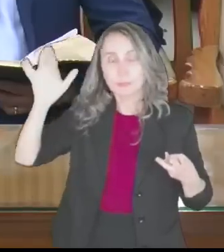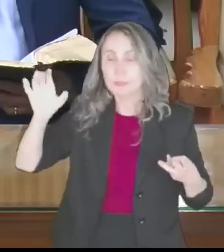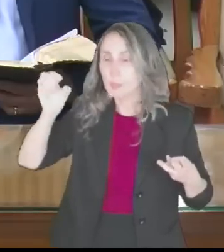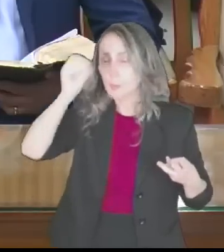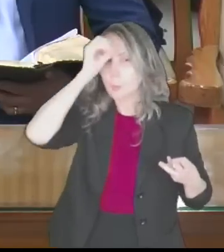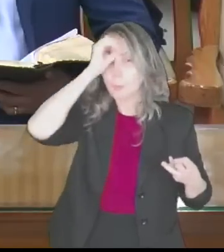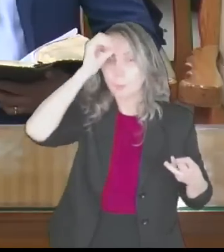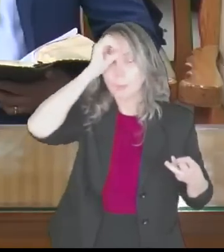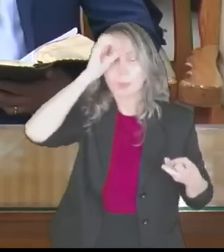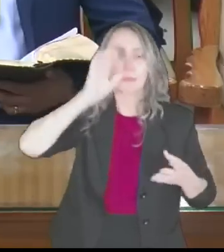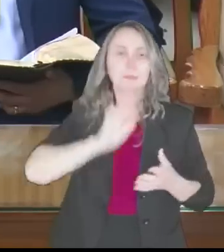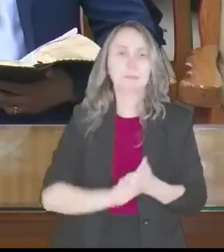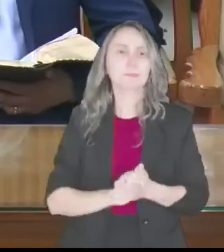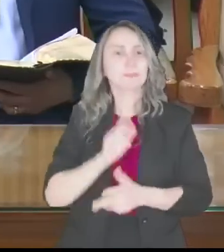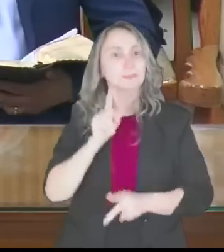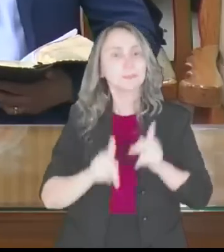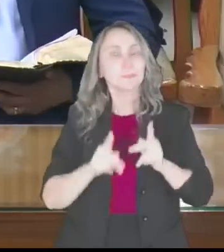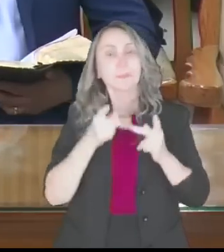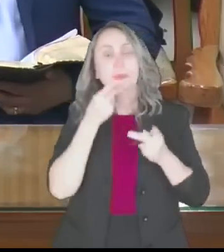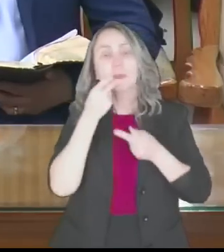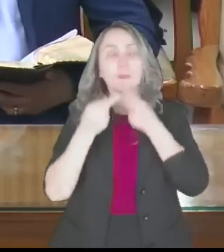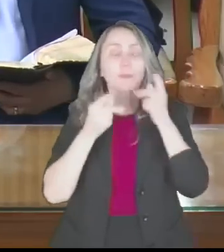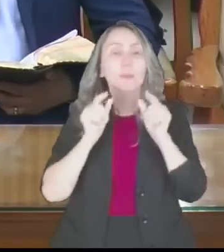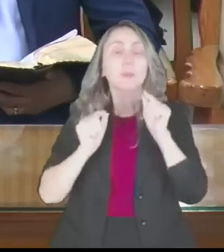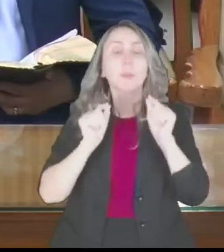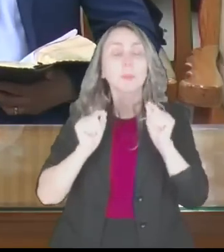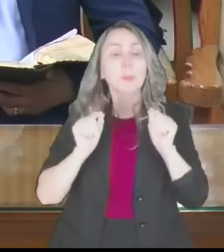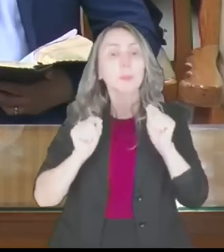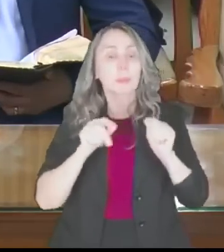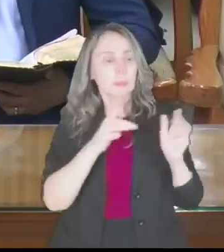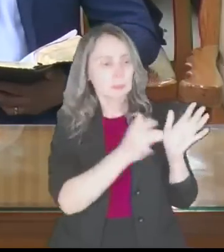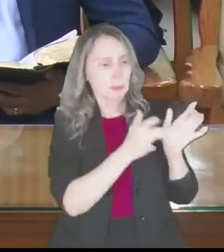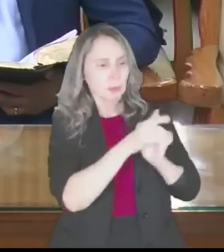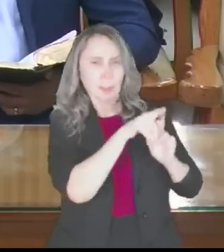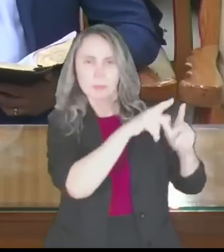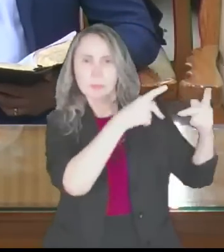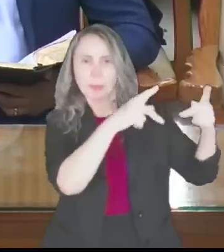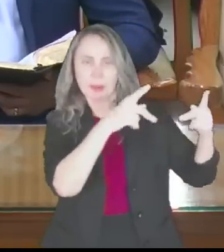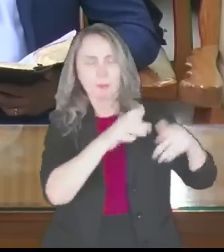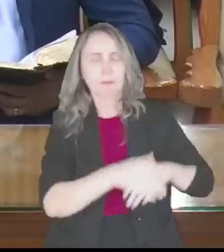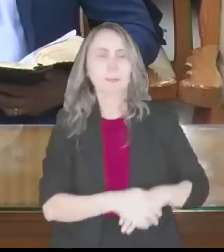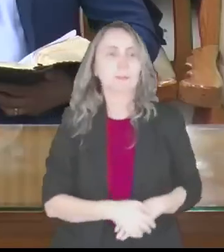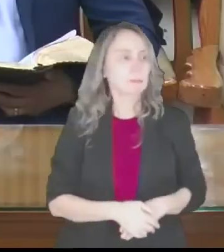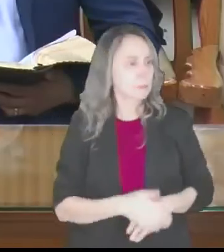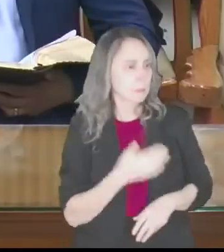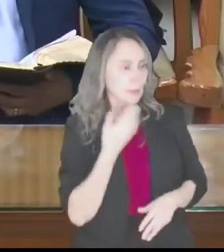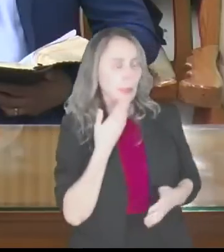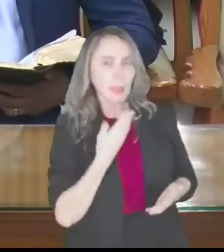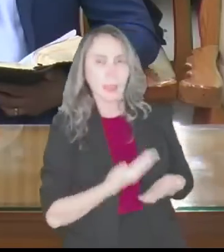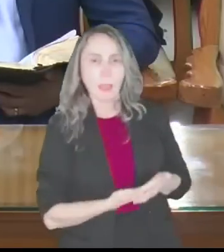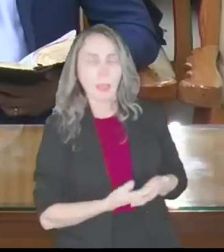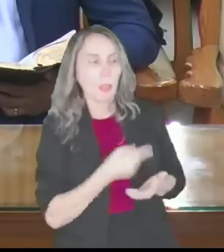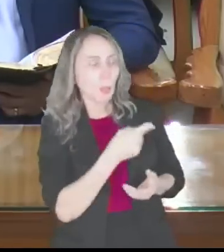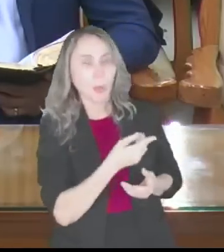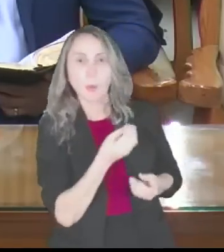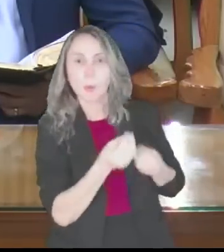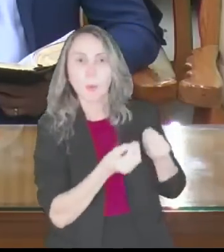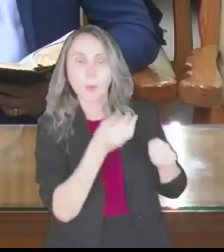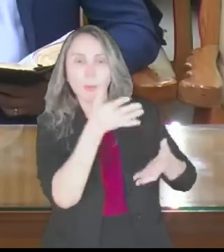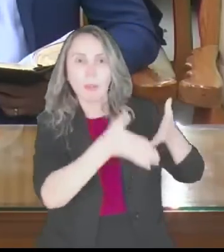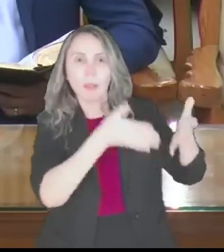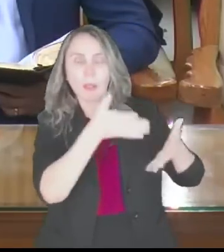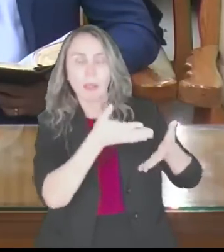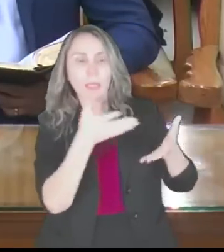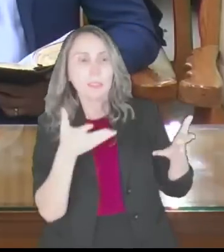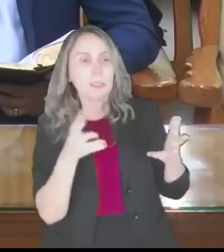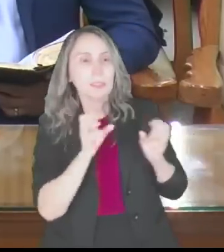Aí o povo dizia o que quando Jesus pregava? O que era que o povo dizia? De onde lhe vêm essas coisas?